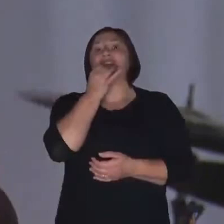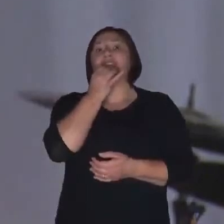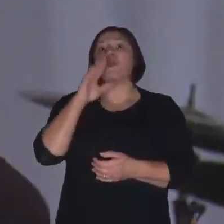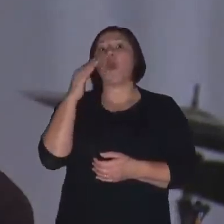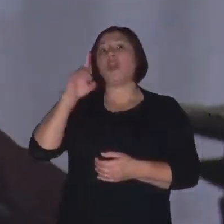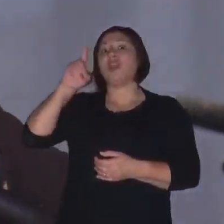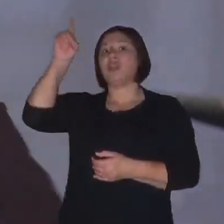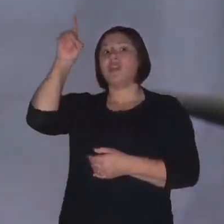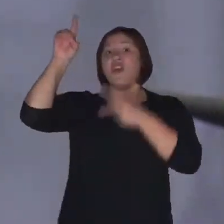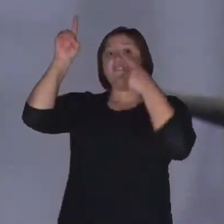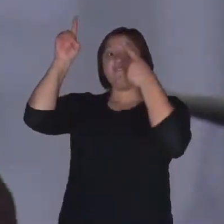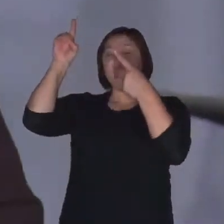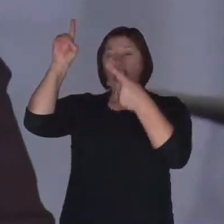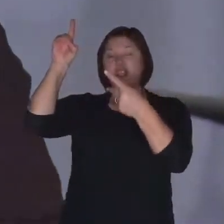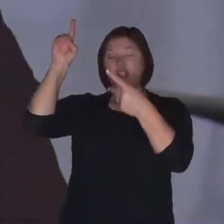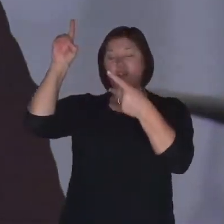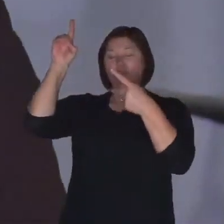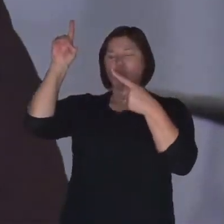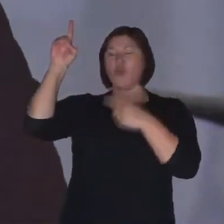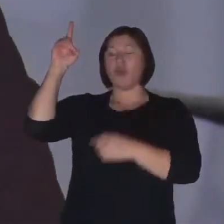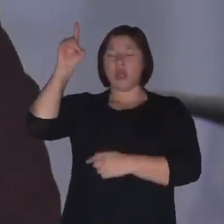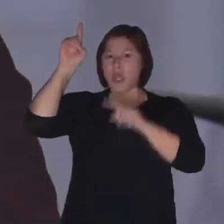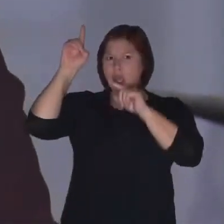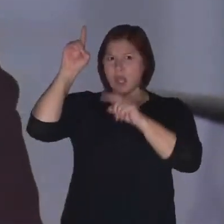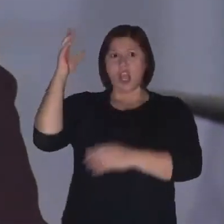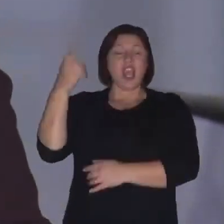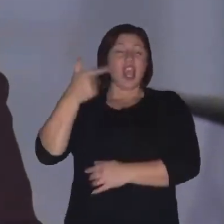está dizendo é porque você não sabe.